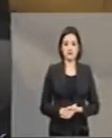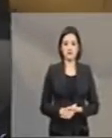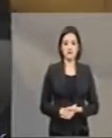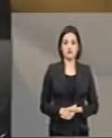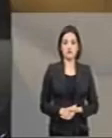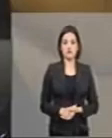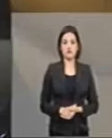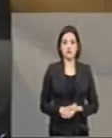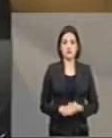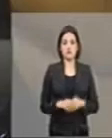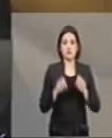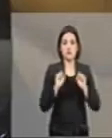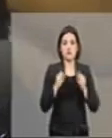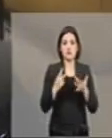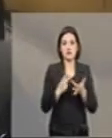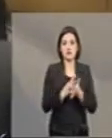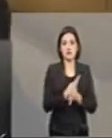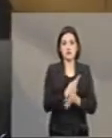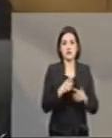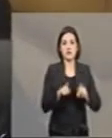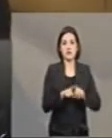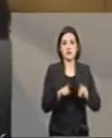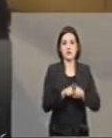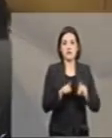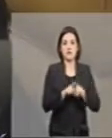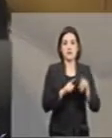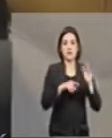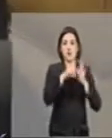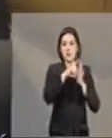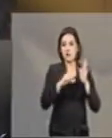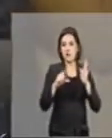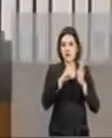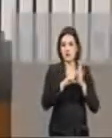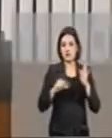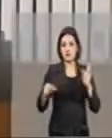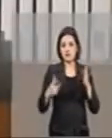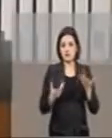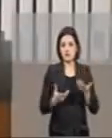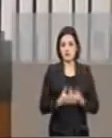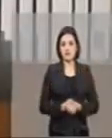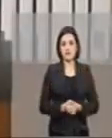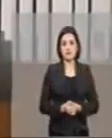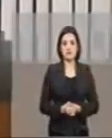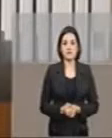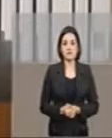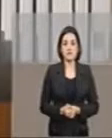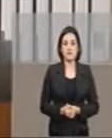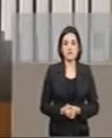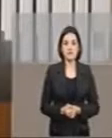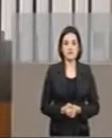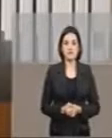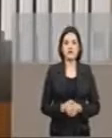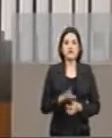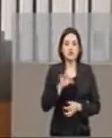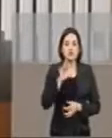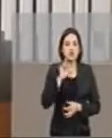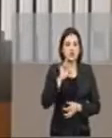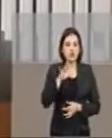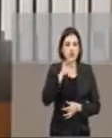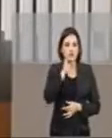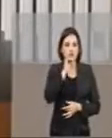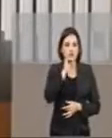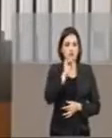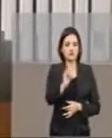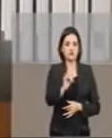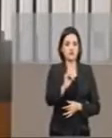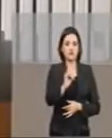do Planalto. Ou, eventualmente, no Congresso. Sem querer adiantar o posicionamento, mas só para fazer referência a um